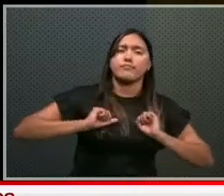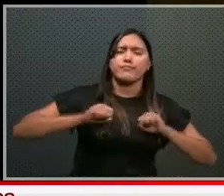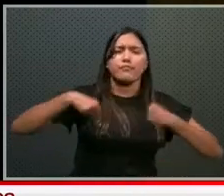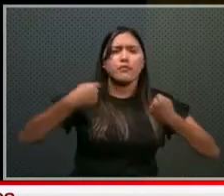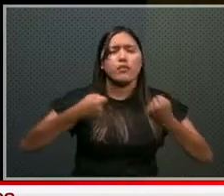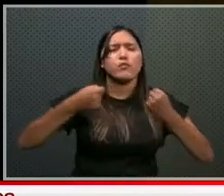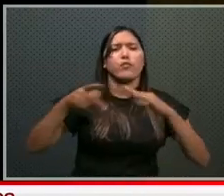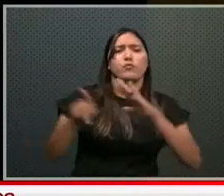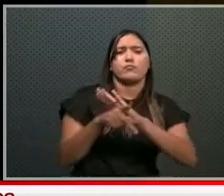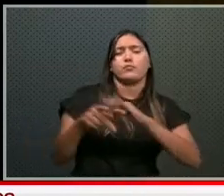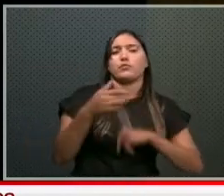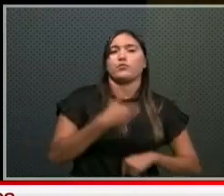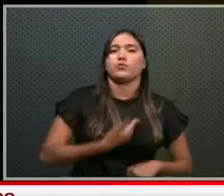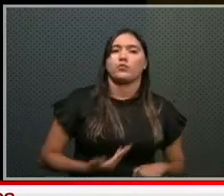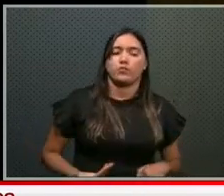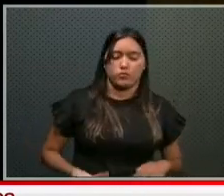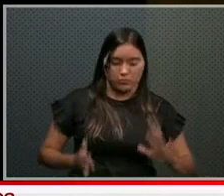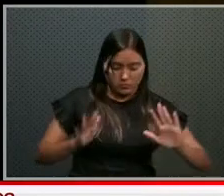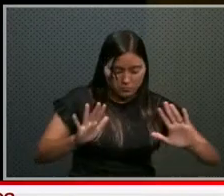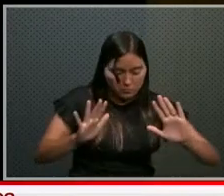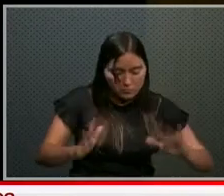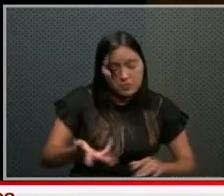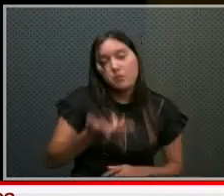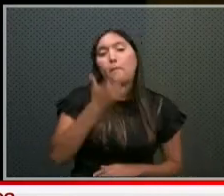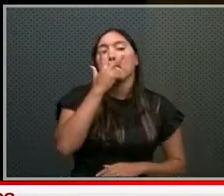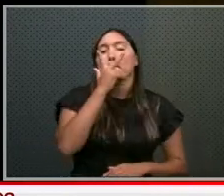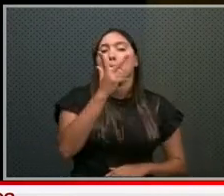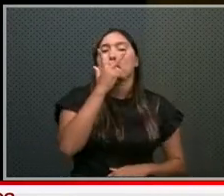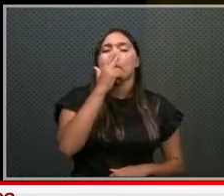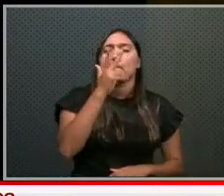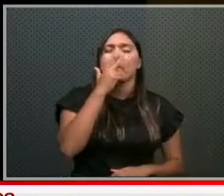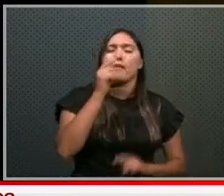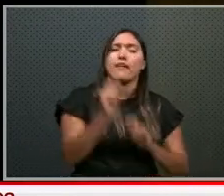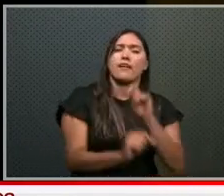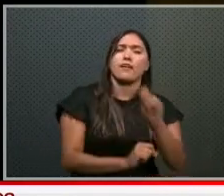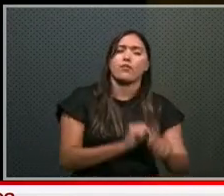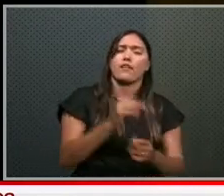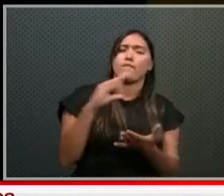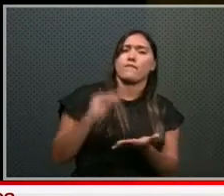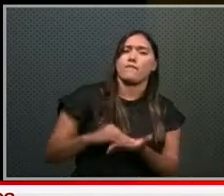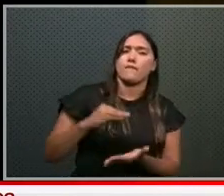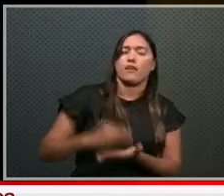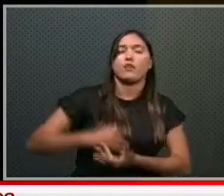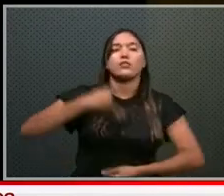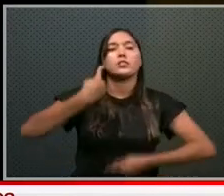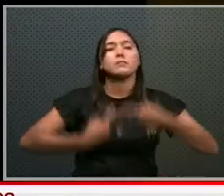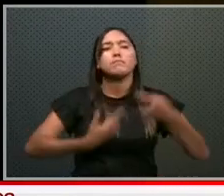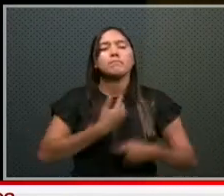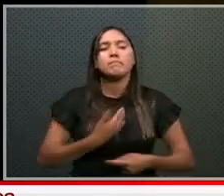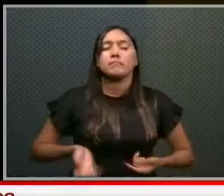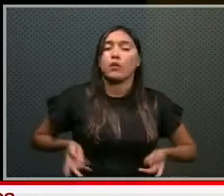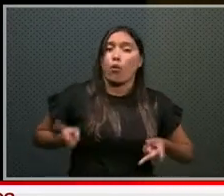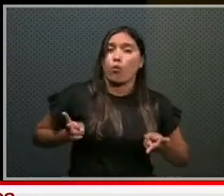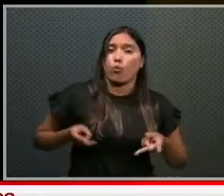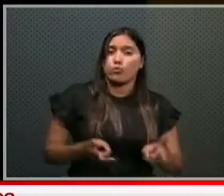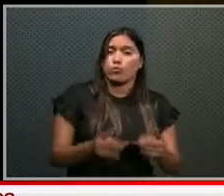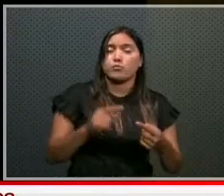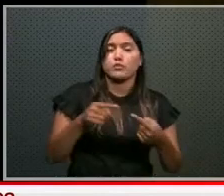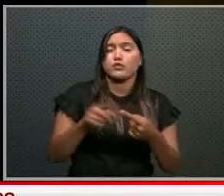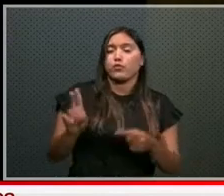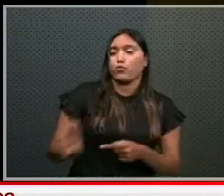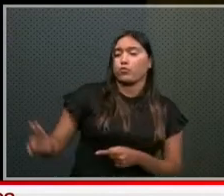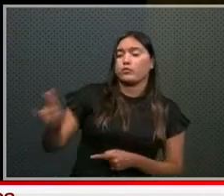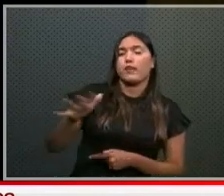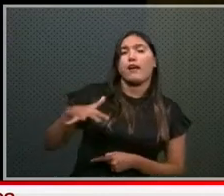governamentais parece-me ter faltado política governamental continuada para utilização das